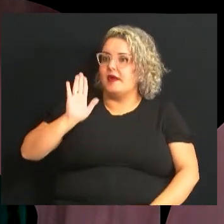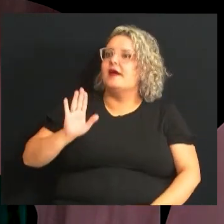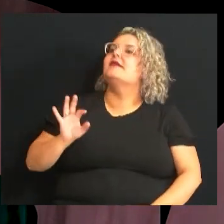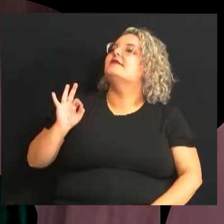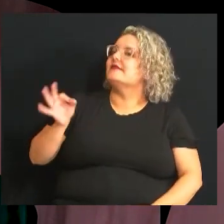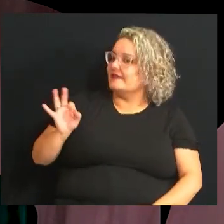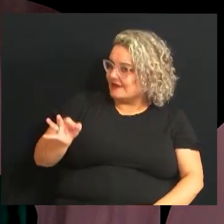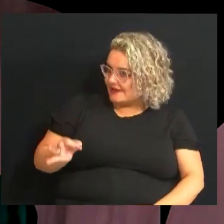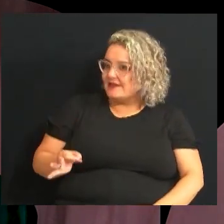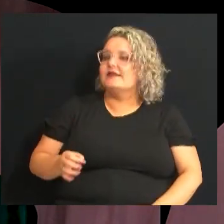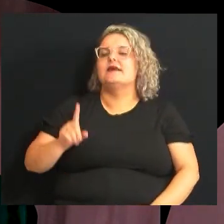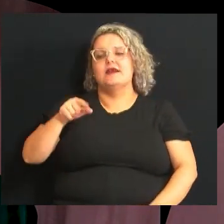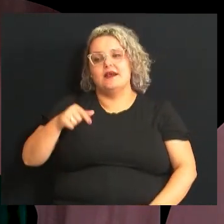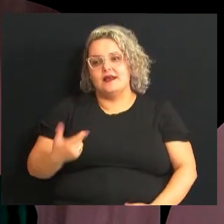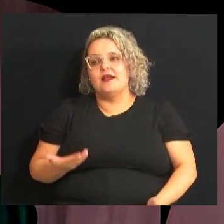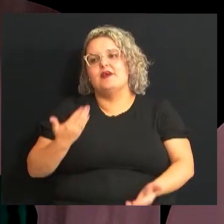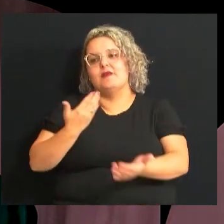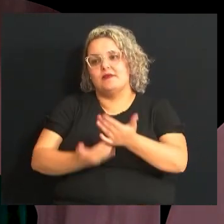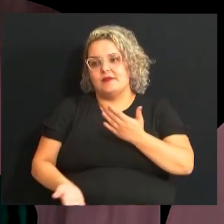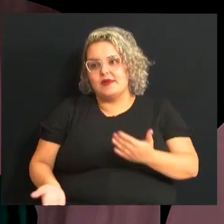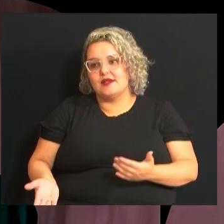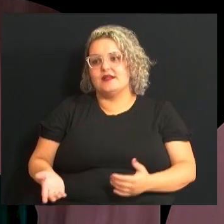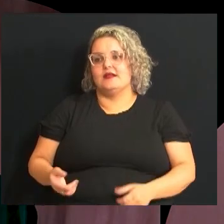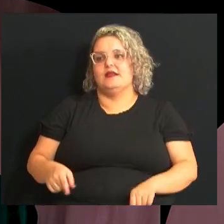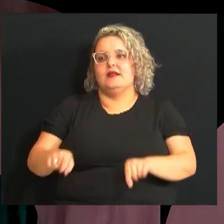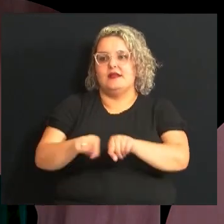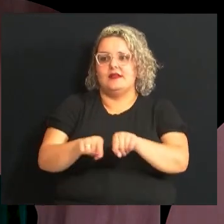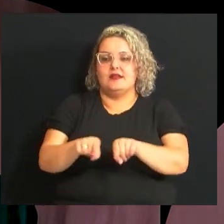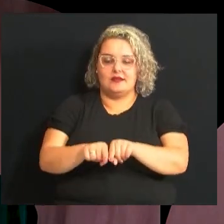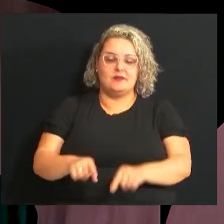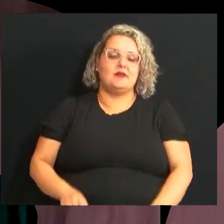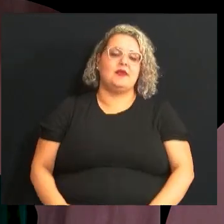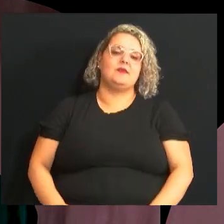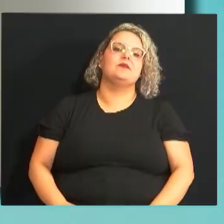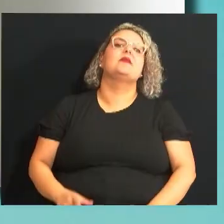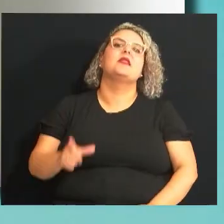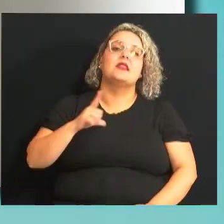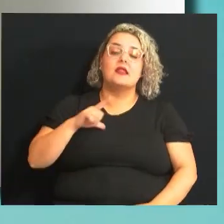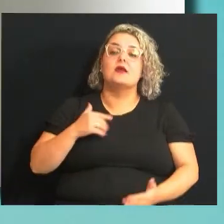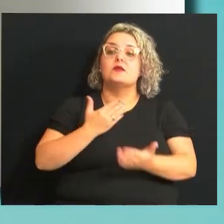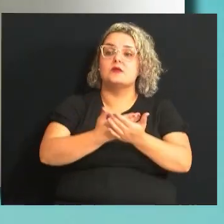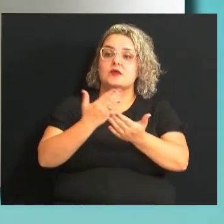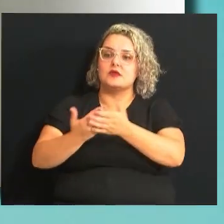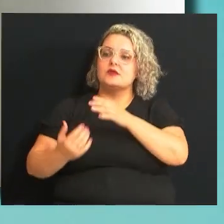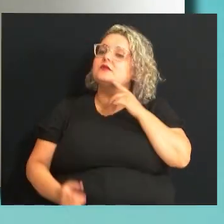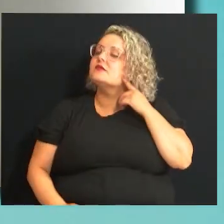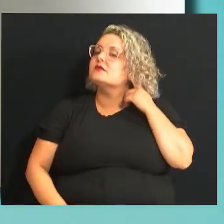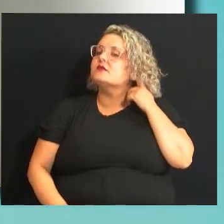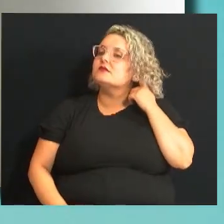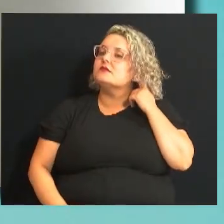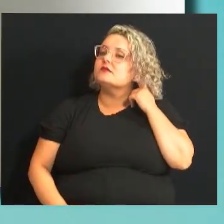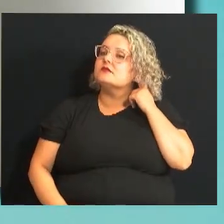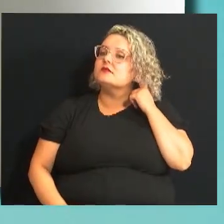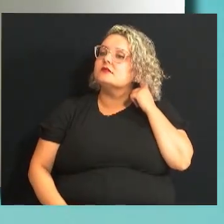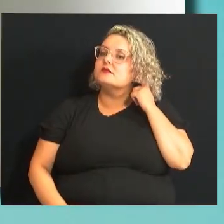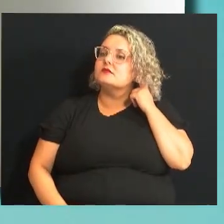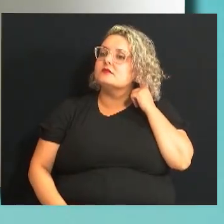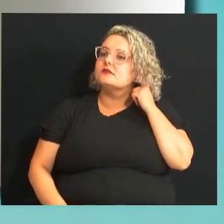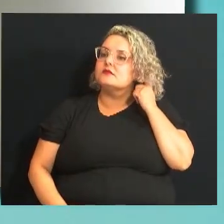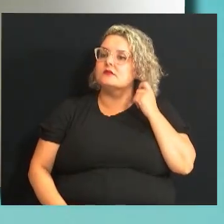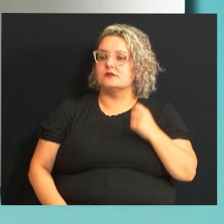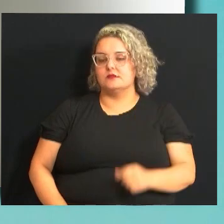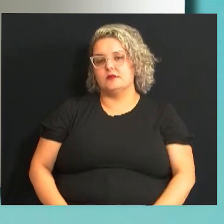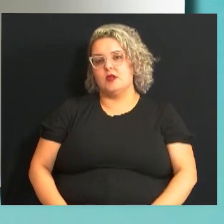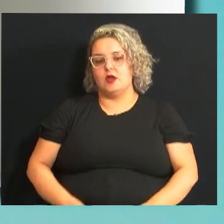com fome, né? A pessoa ir com fome, ela vai comprar muito mais também. E Sem aí dúvida. volta a questão do desperdício, né? Tem um estudo